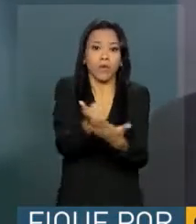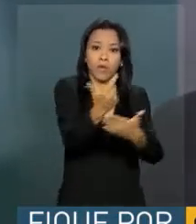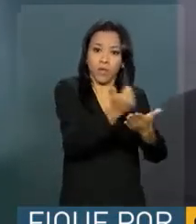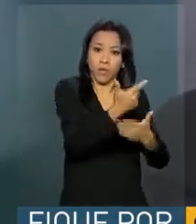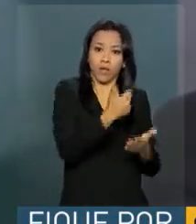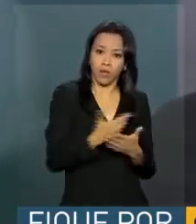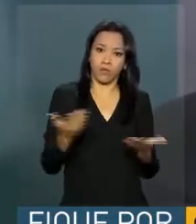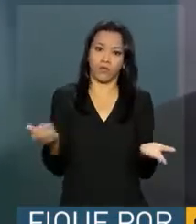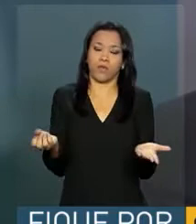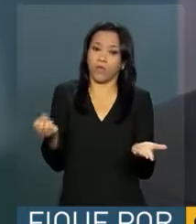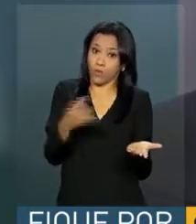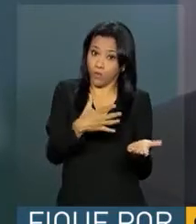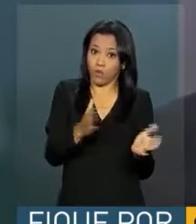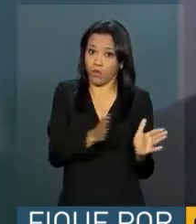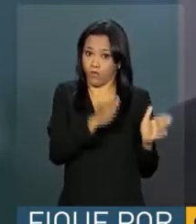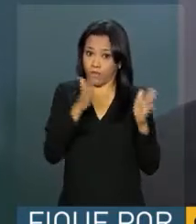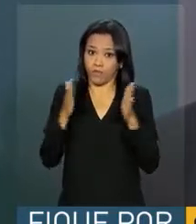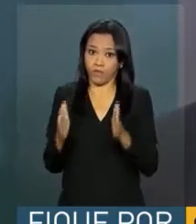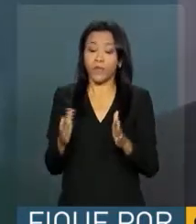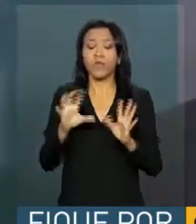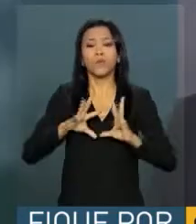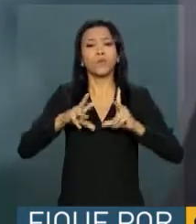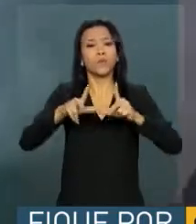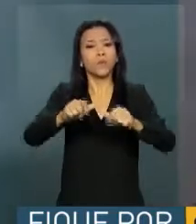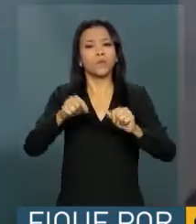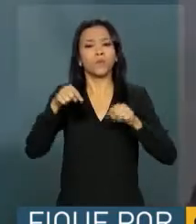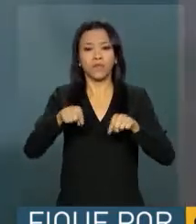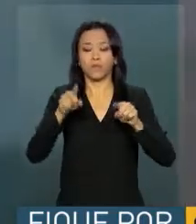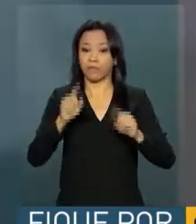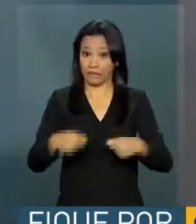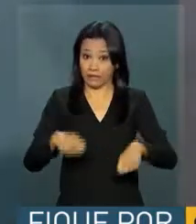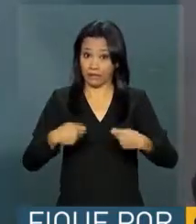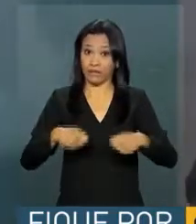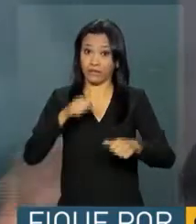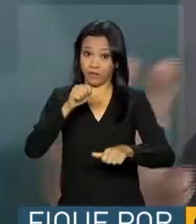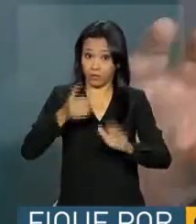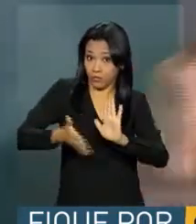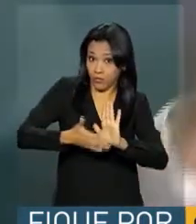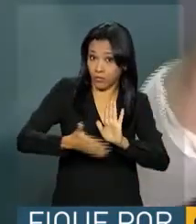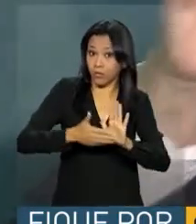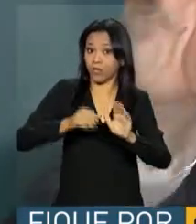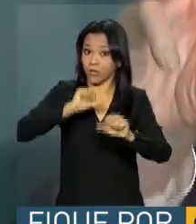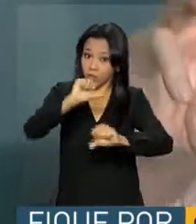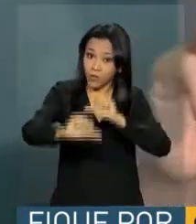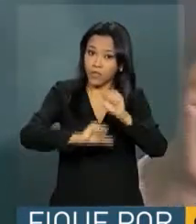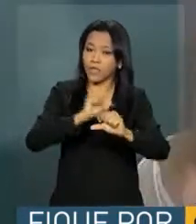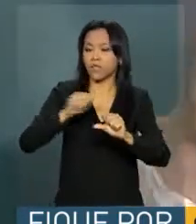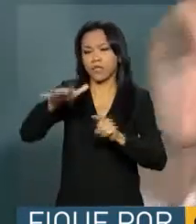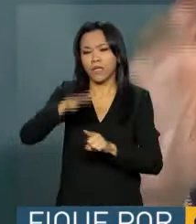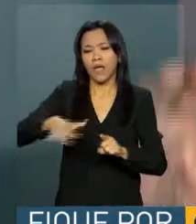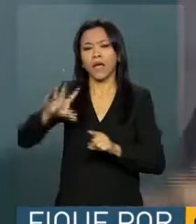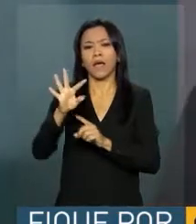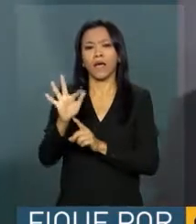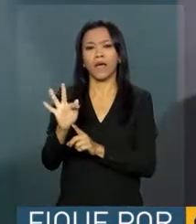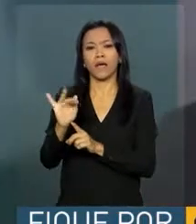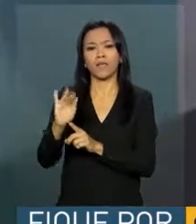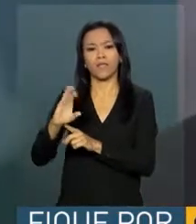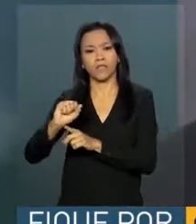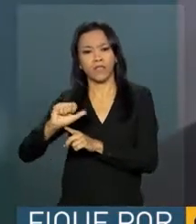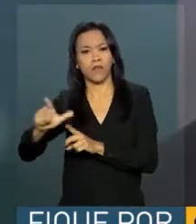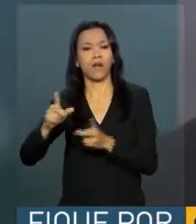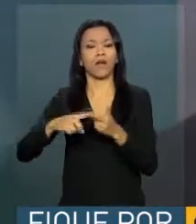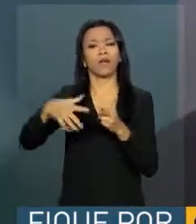agora. Como isso tudo está baseado em reformas fundamentais, foi isso que eu mostrei, não só fiscal,